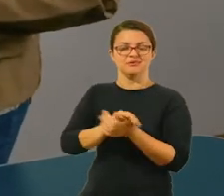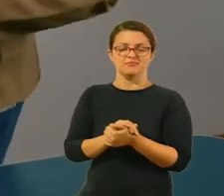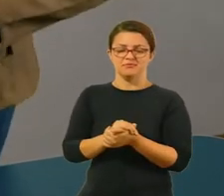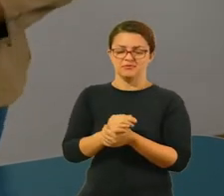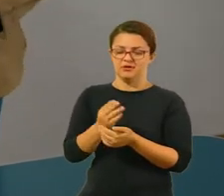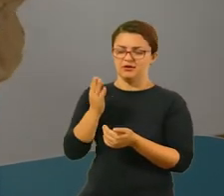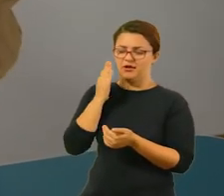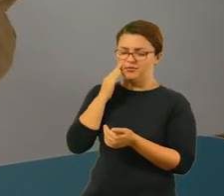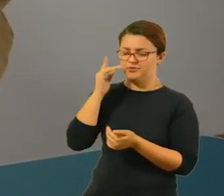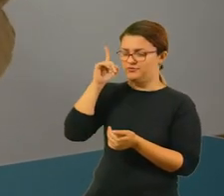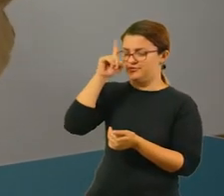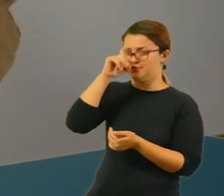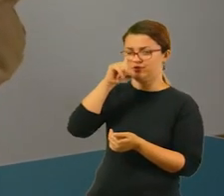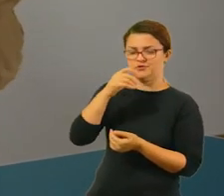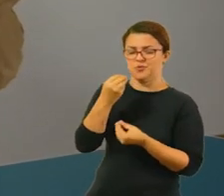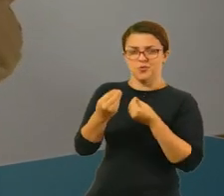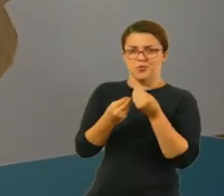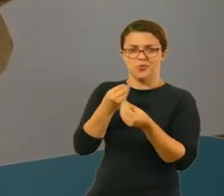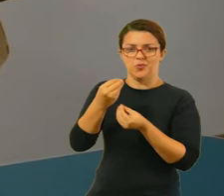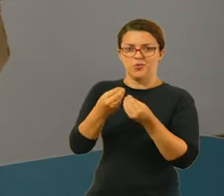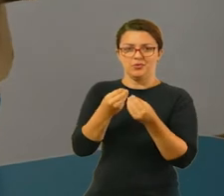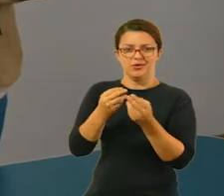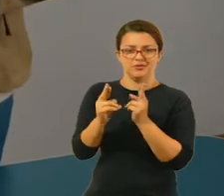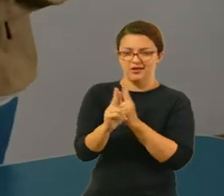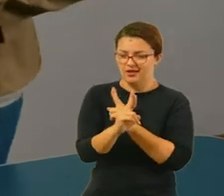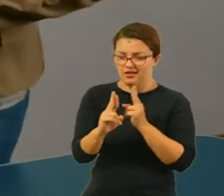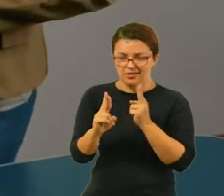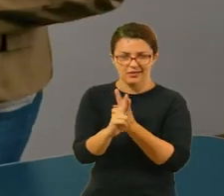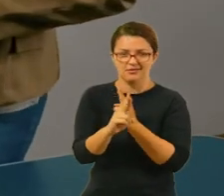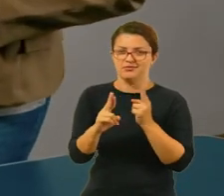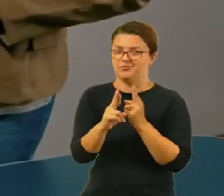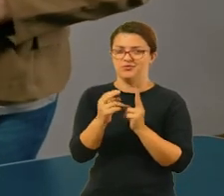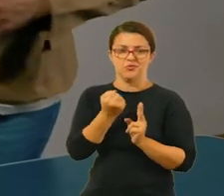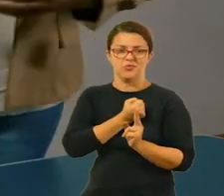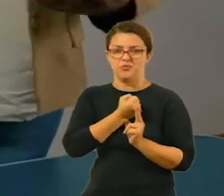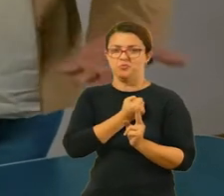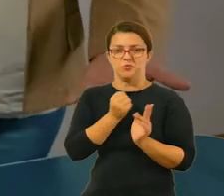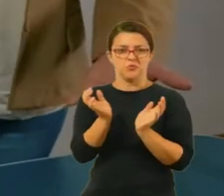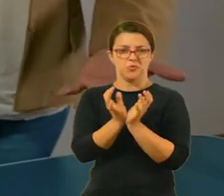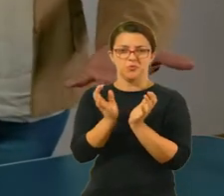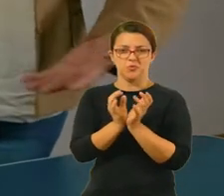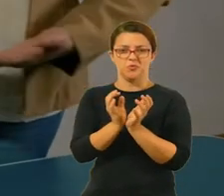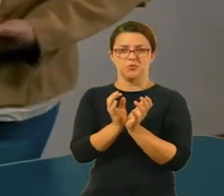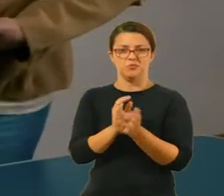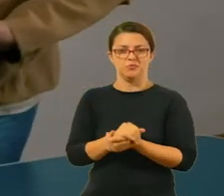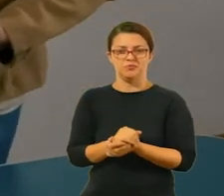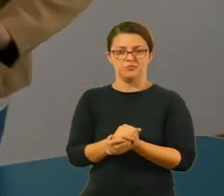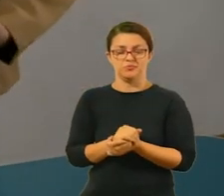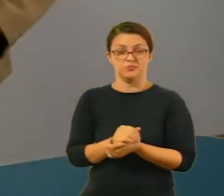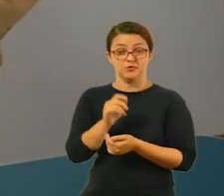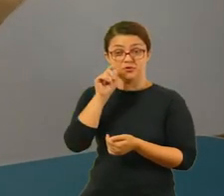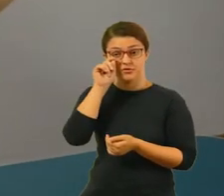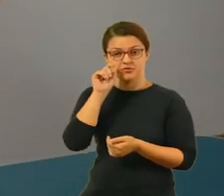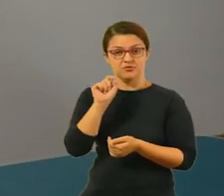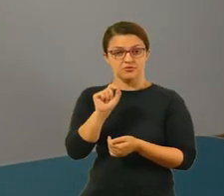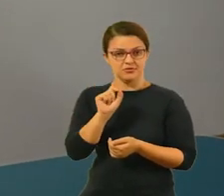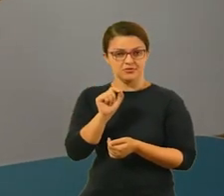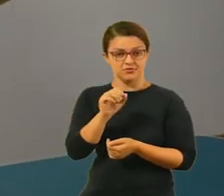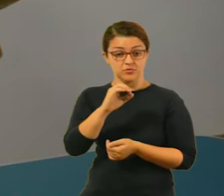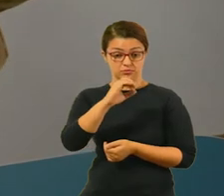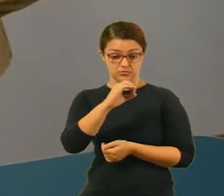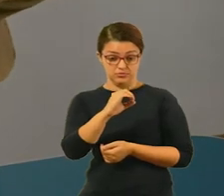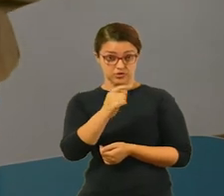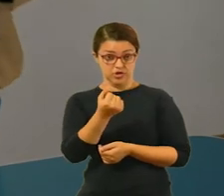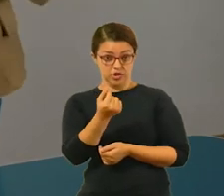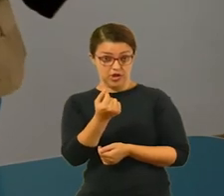dificuldade ainda de entender essa relação aqui com os números decimais. Então, a nossa sugestão é que você confeccione